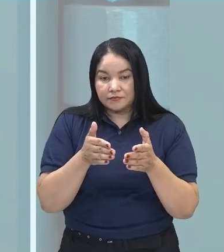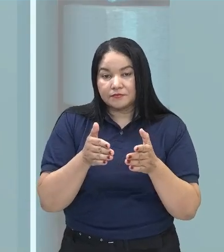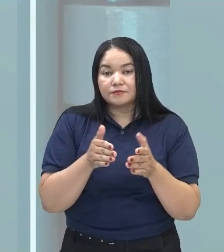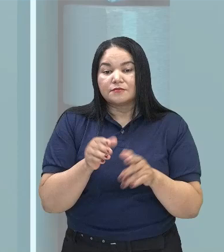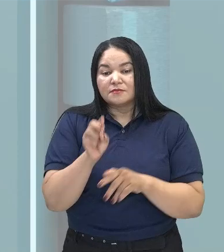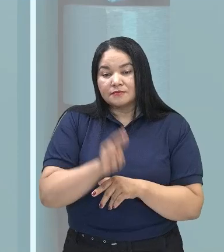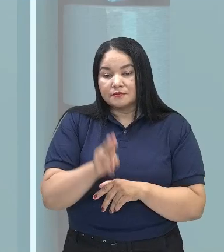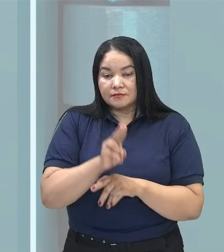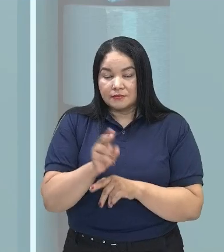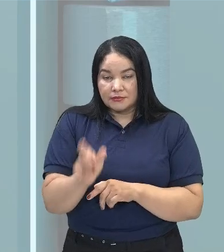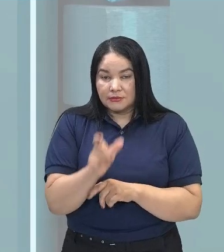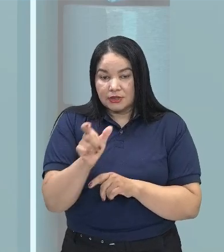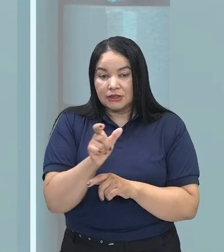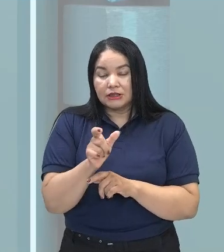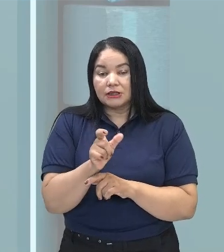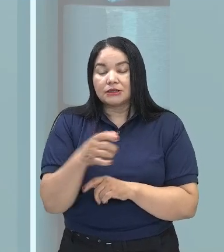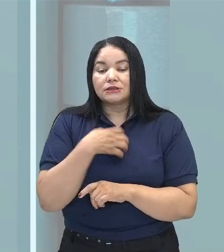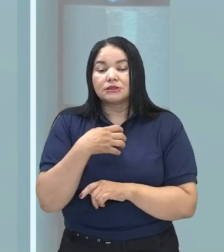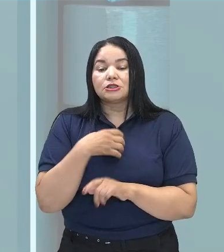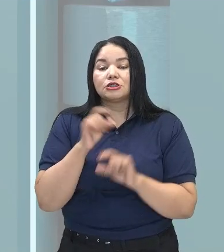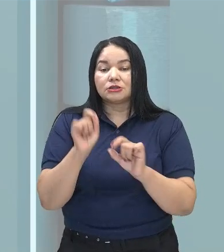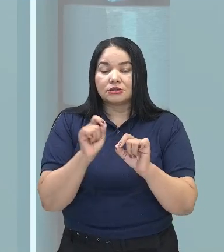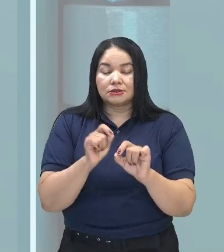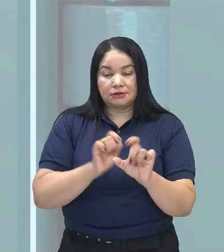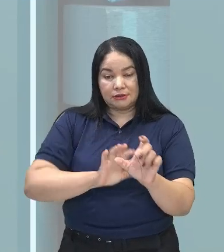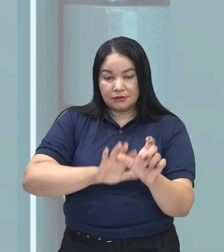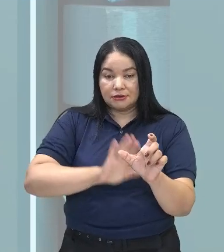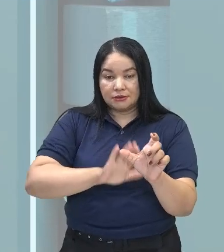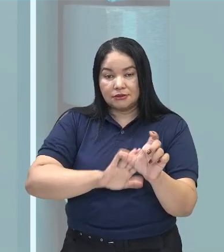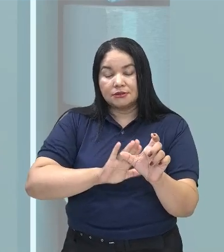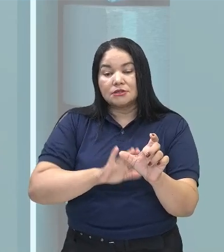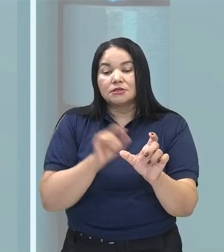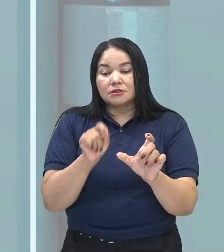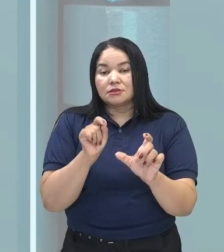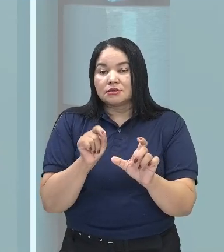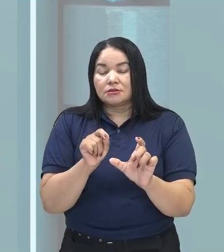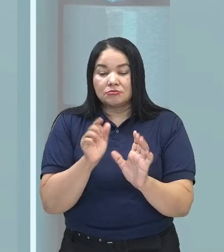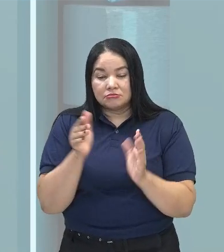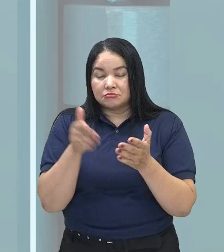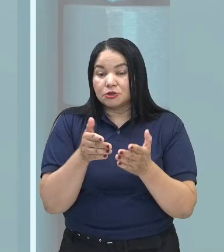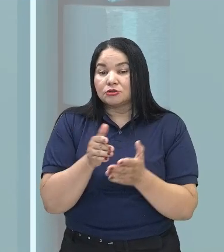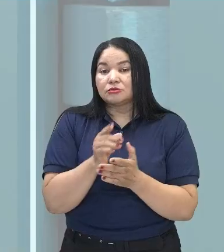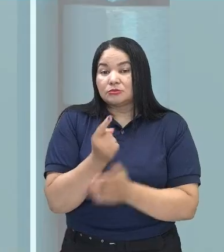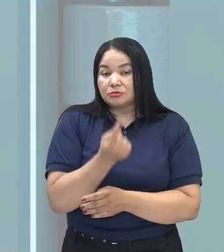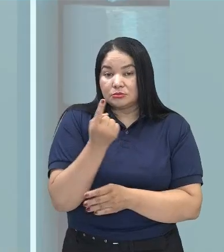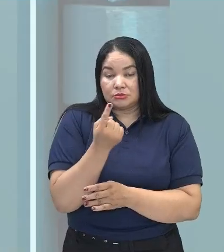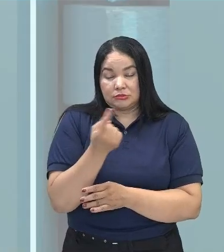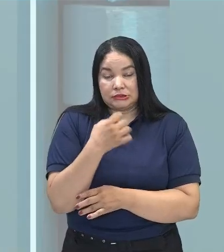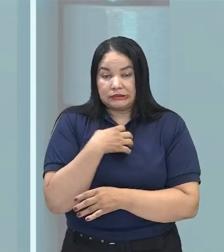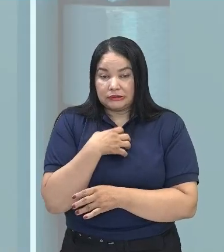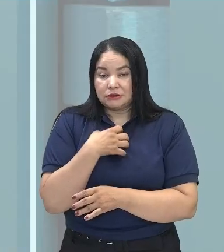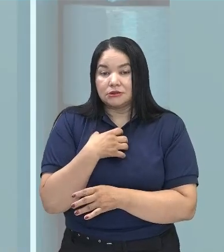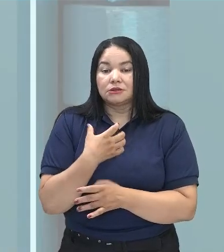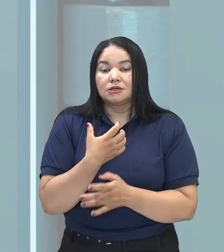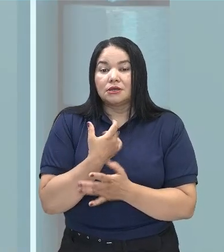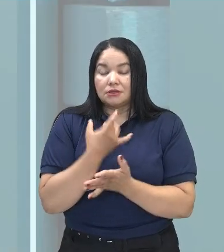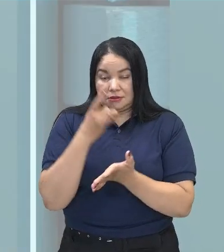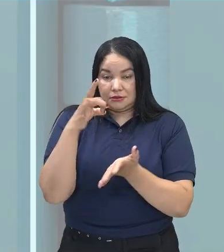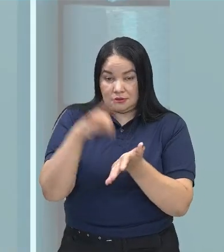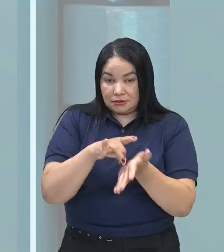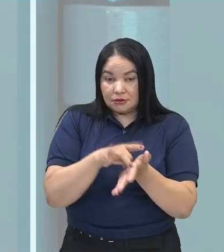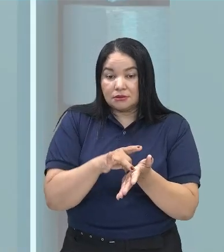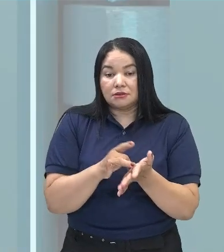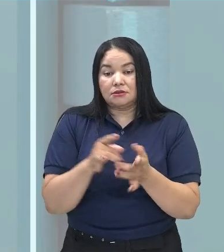sentido denotativo, não tem mais um único sentido, né, aquele sentido real